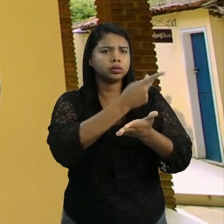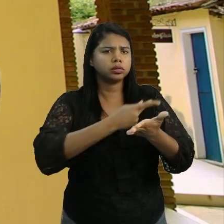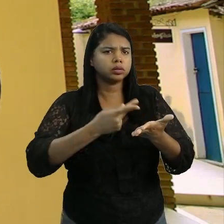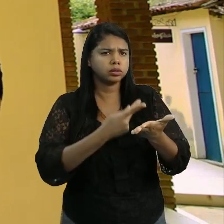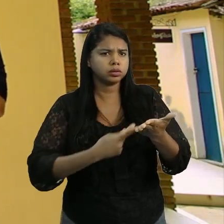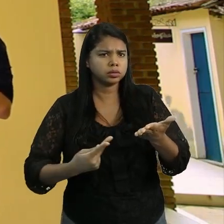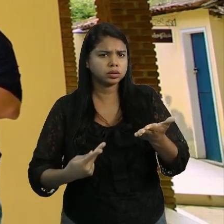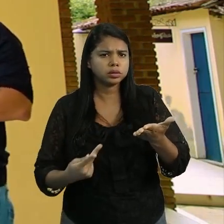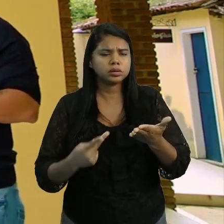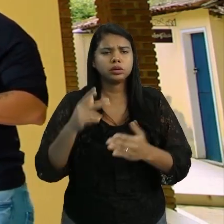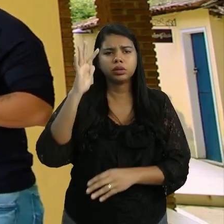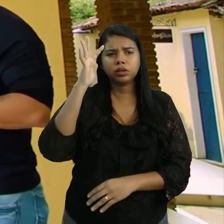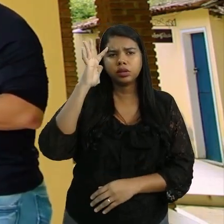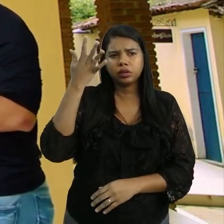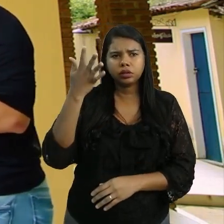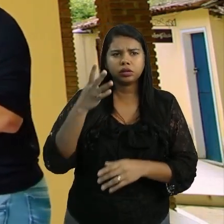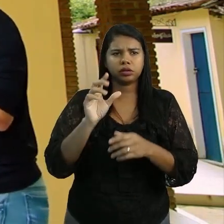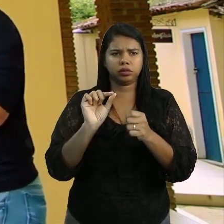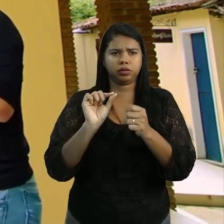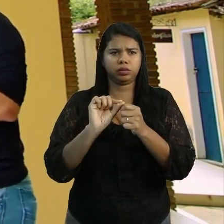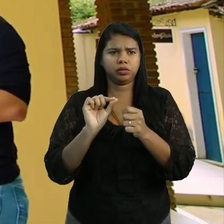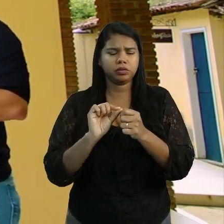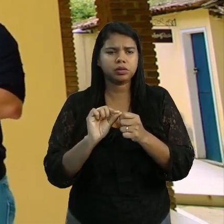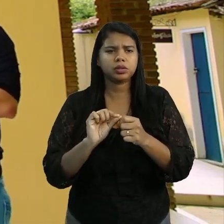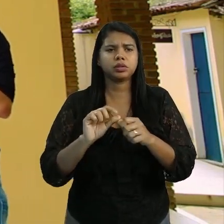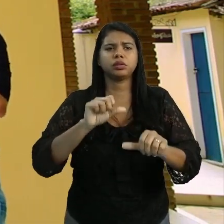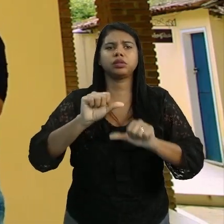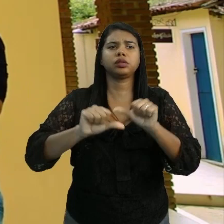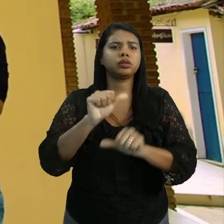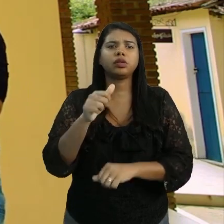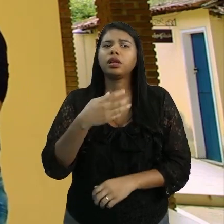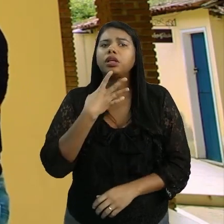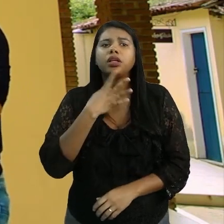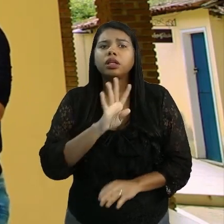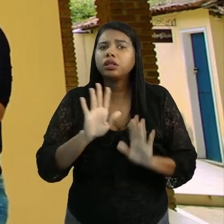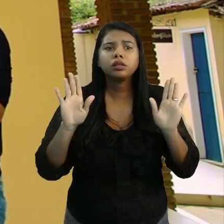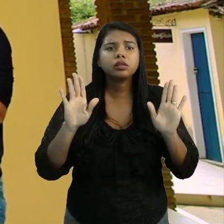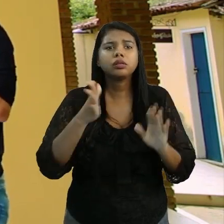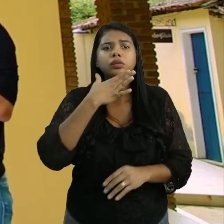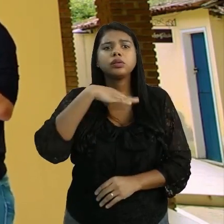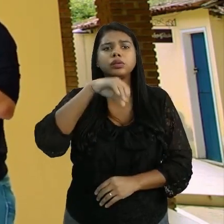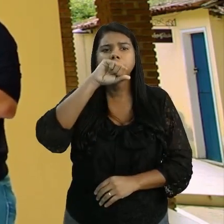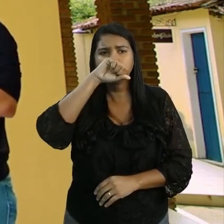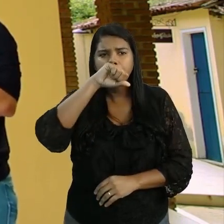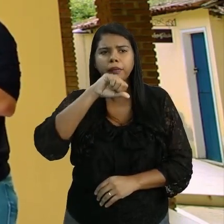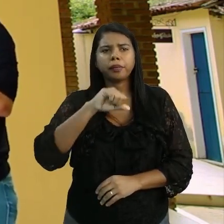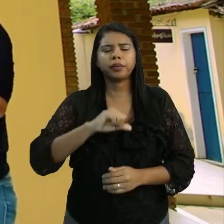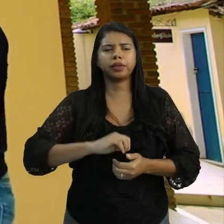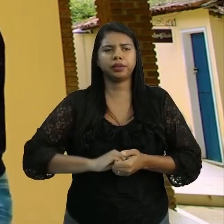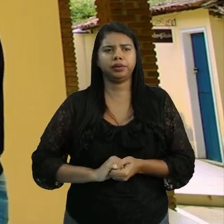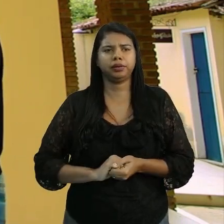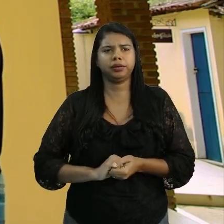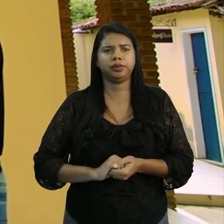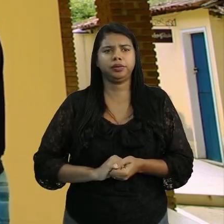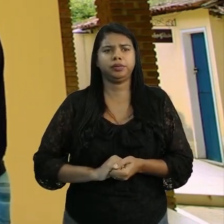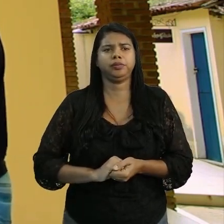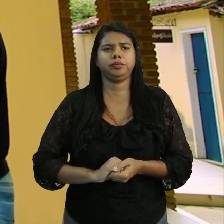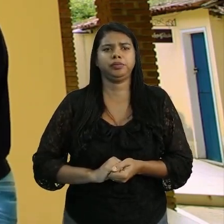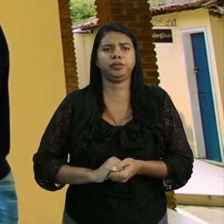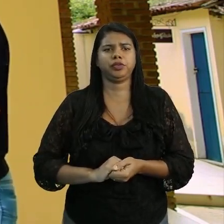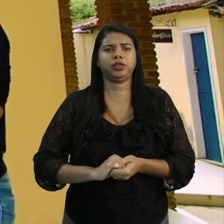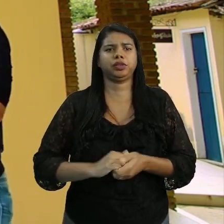pai. Nessa que elas não conheceram o pai, elas cresceram ouvindo o trabalho do pai, vendo as fotografias do trabalho do pai, e em um